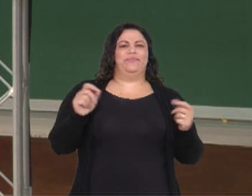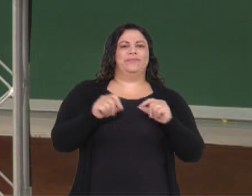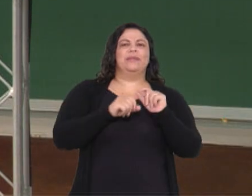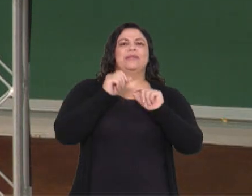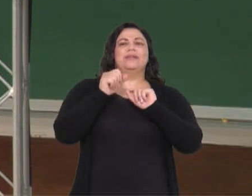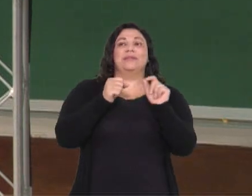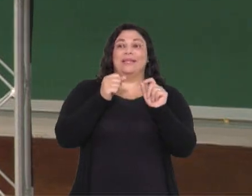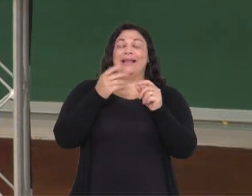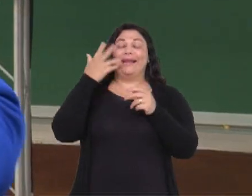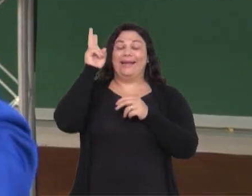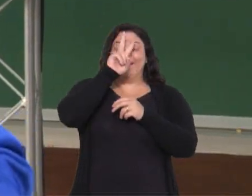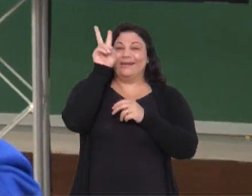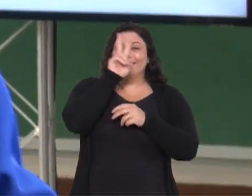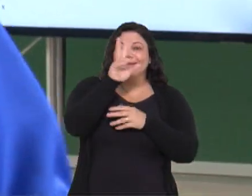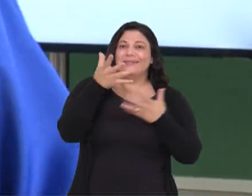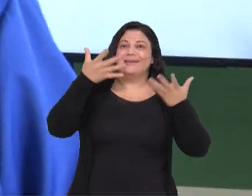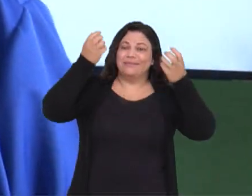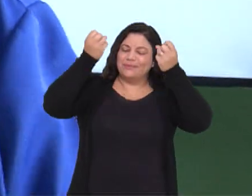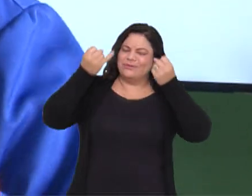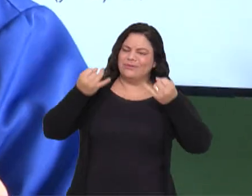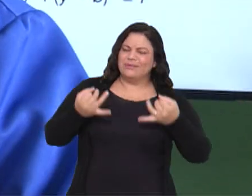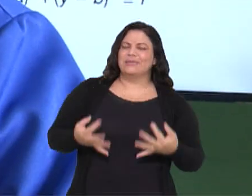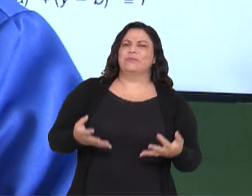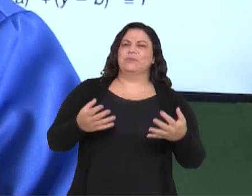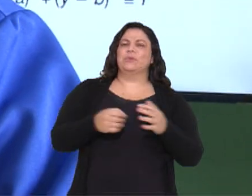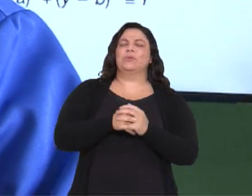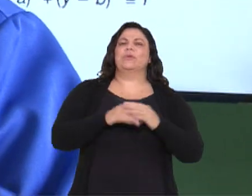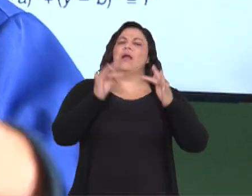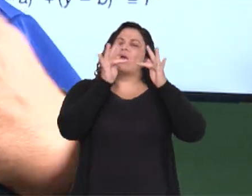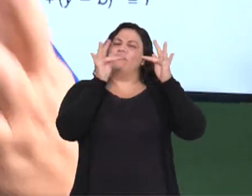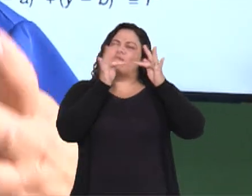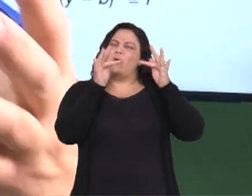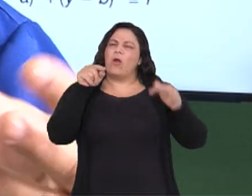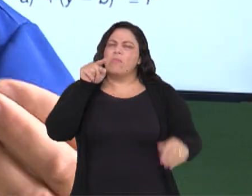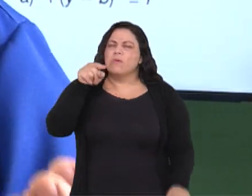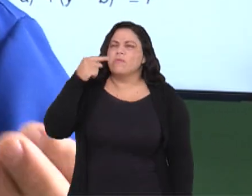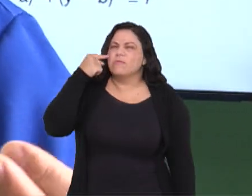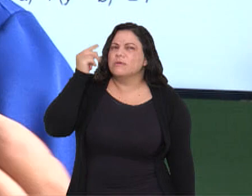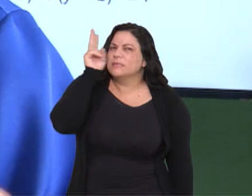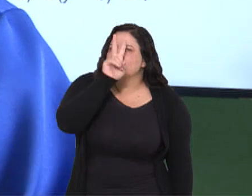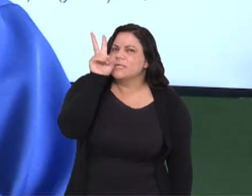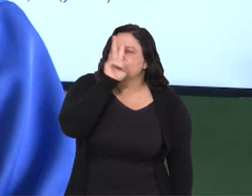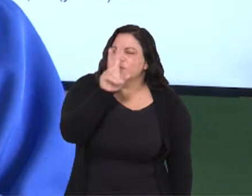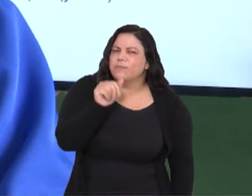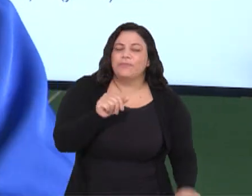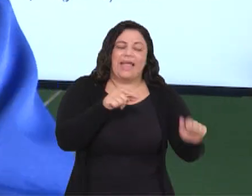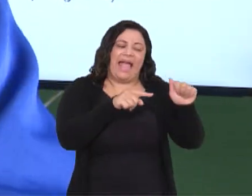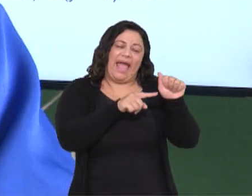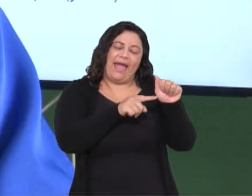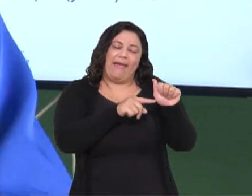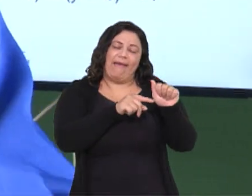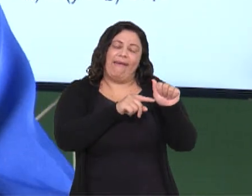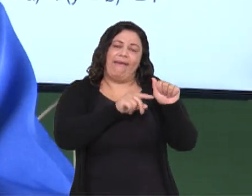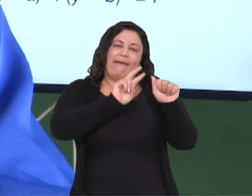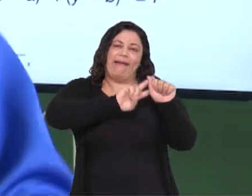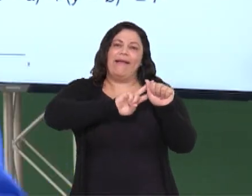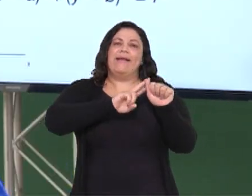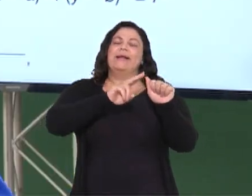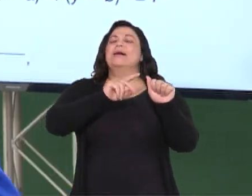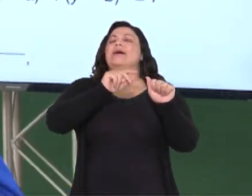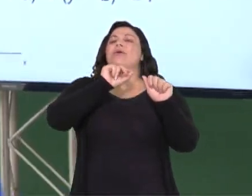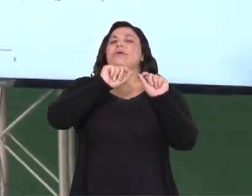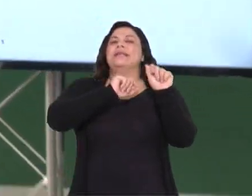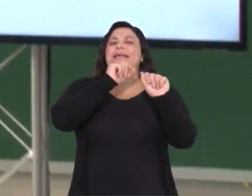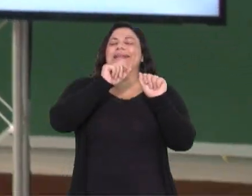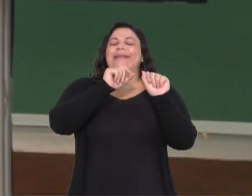dos catetos. Você lembrou, né? Era muito mais fácil falar A ao quadrado é B ao quadrado, mas C ao quadrado, não é? Então